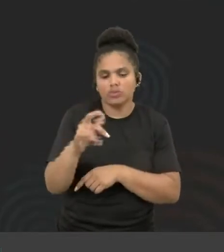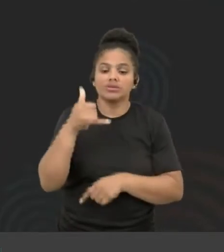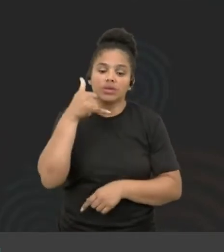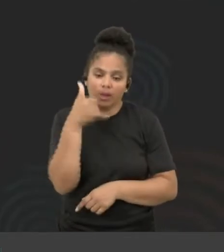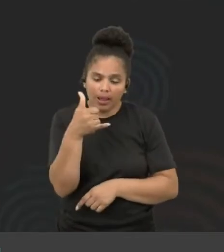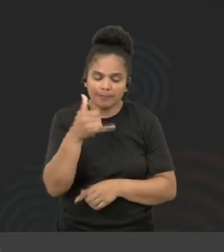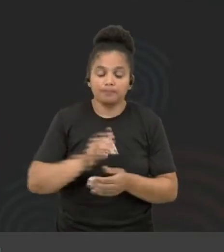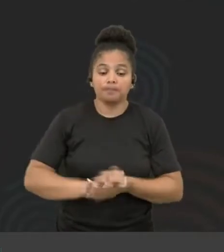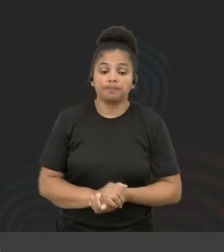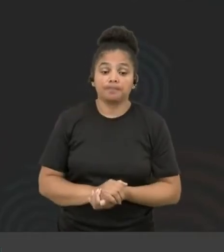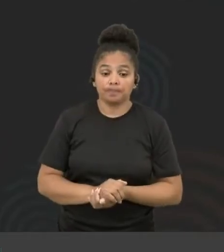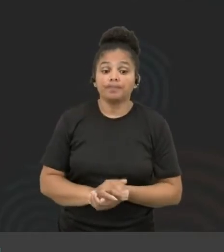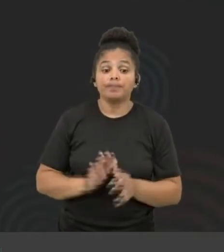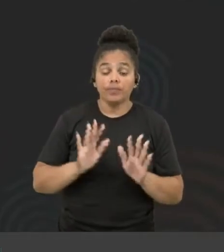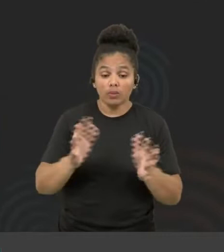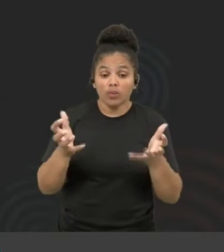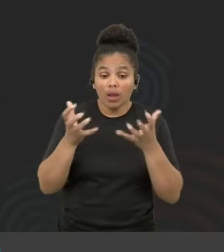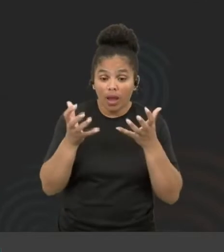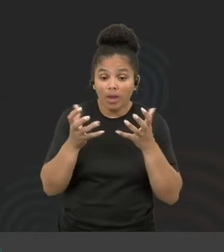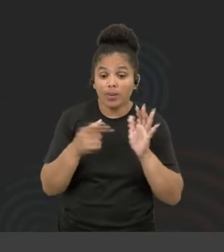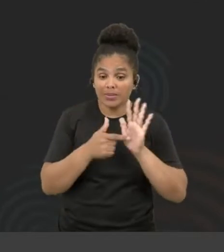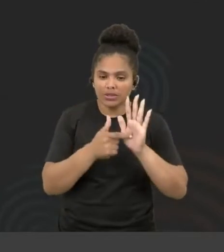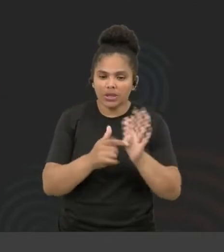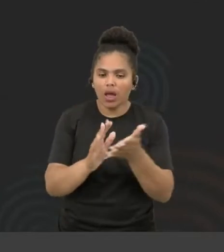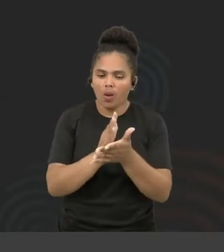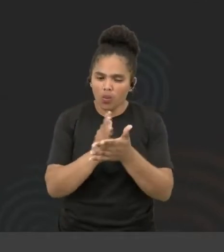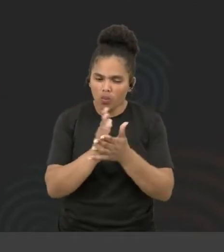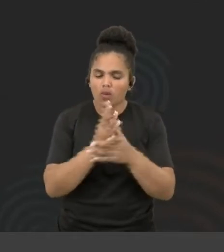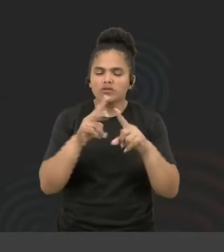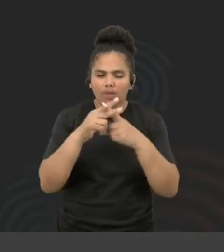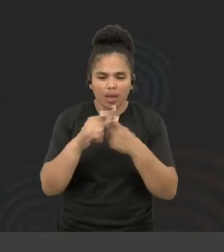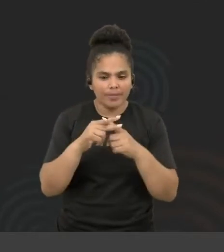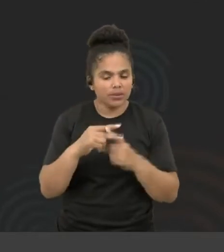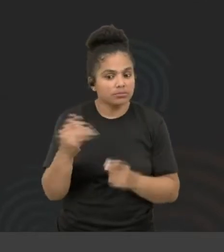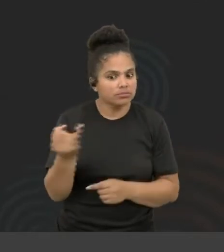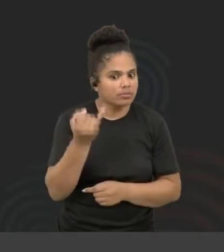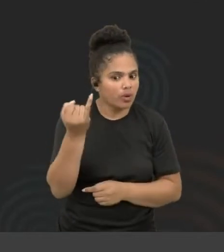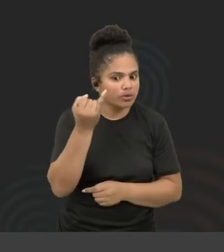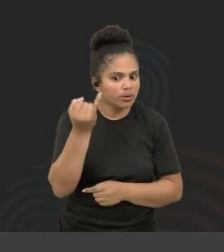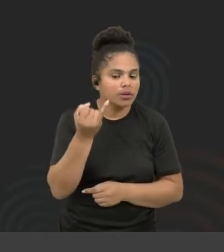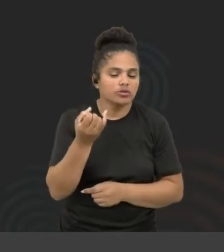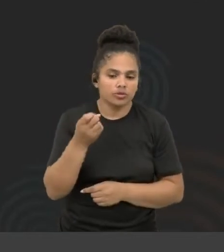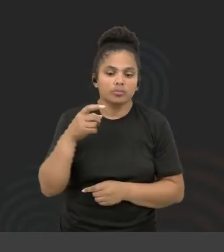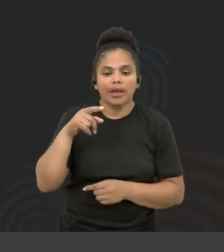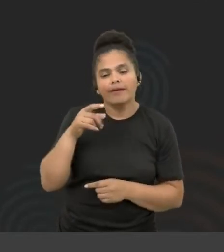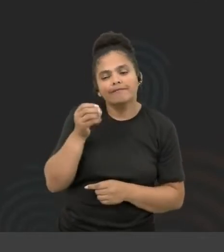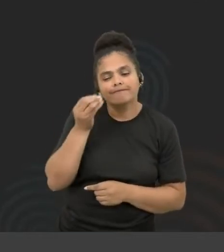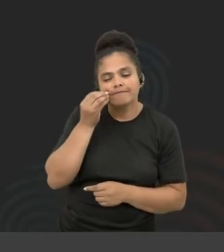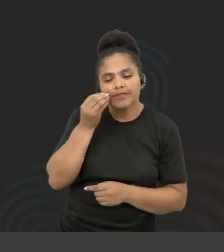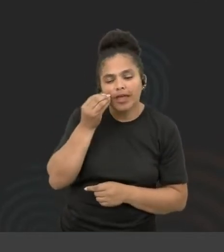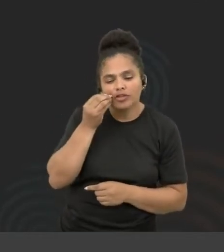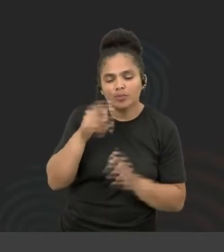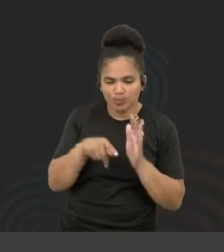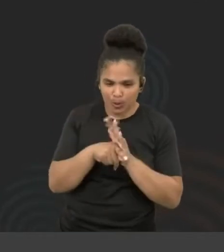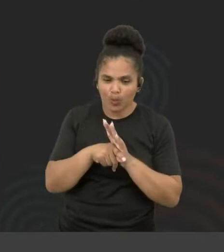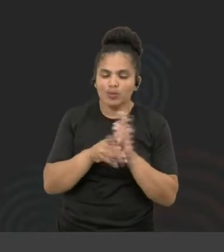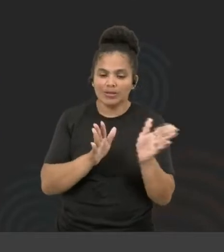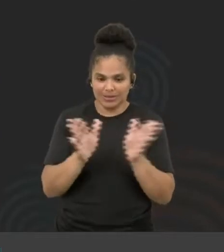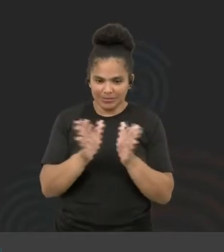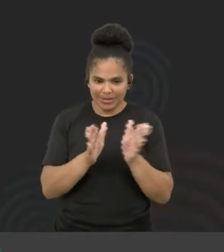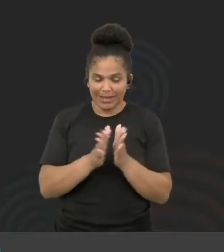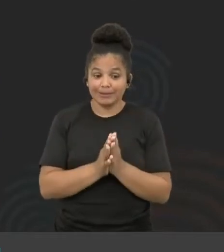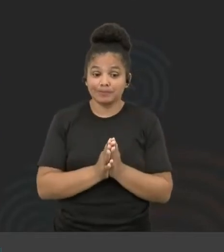E aí agora eu queria apresentar algumas ferramentas que podem ser úteis para poder fazer alguns testes de acessibilidade. Por exemplo,